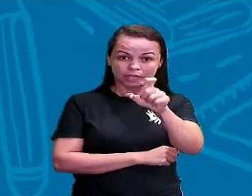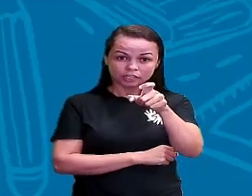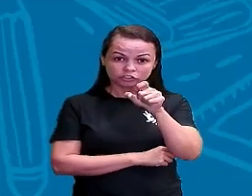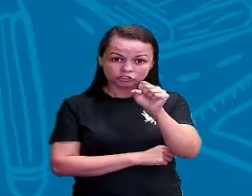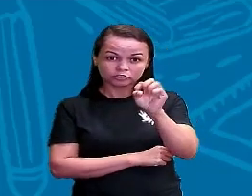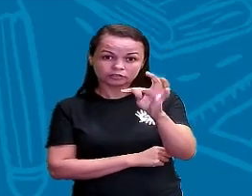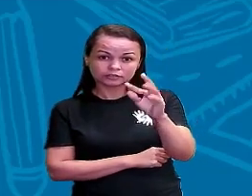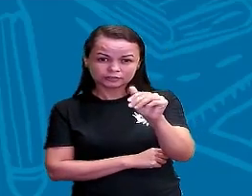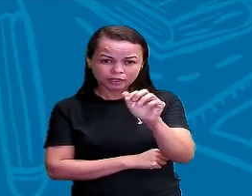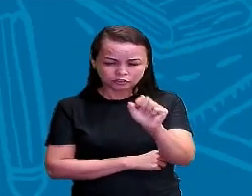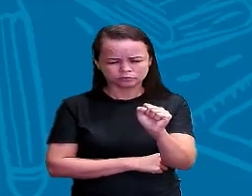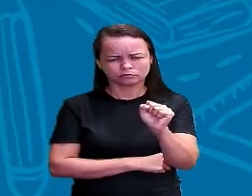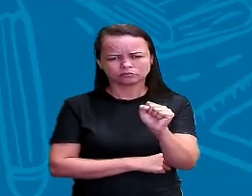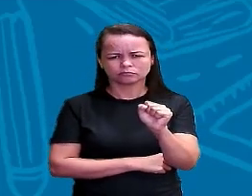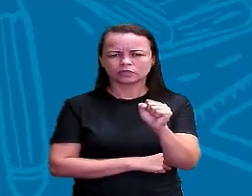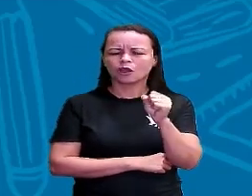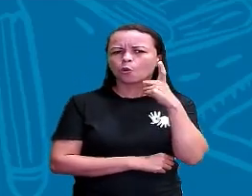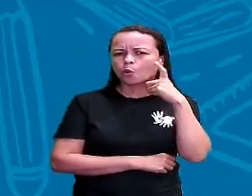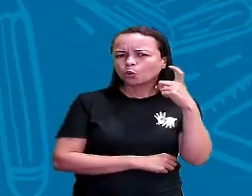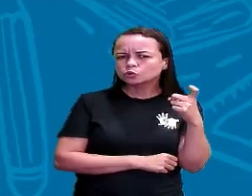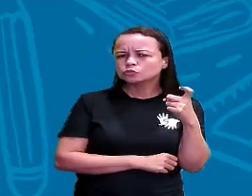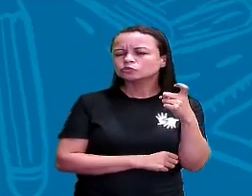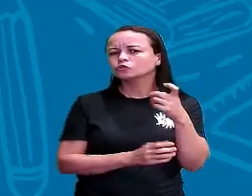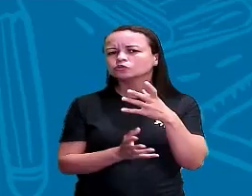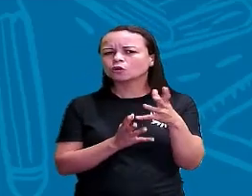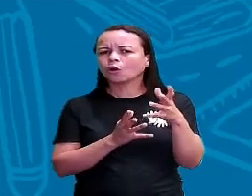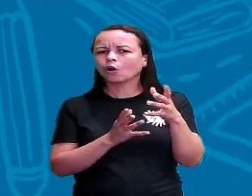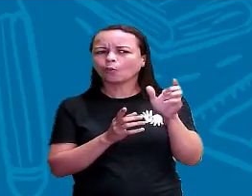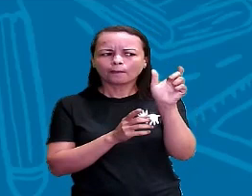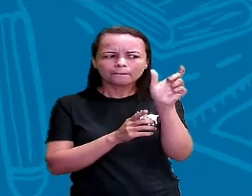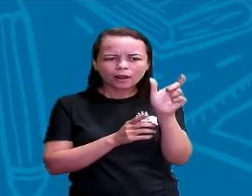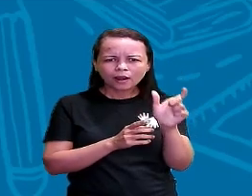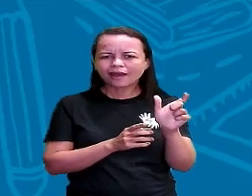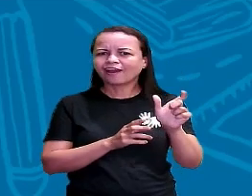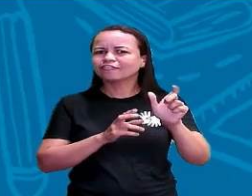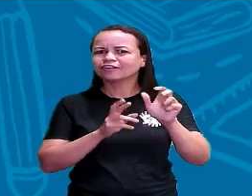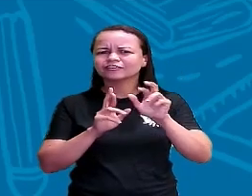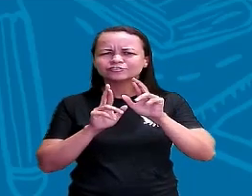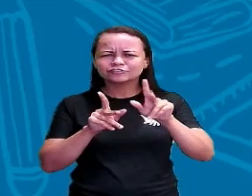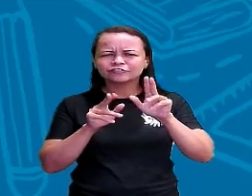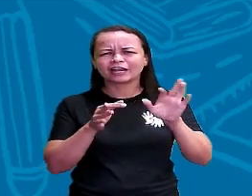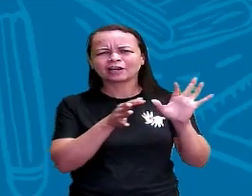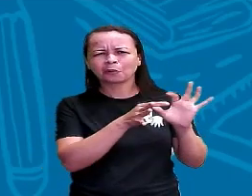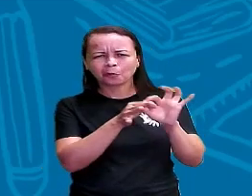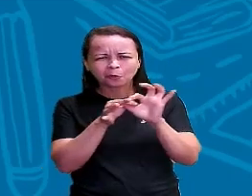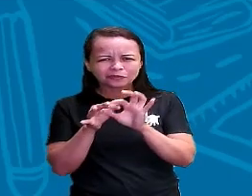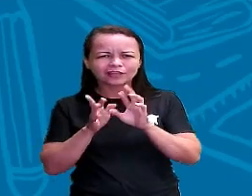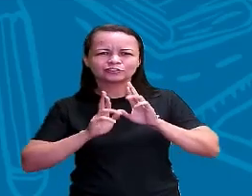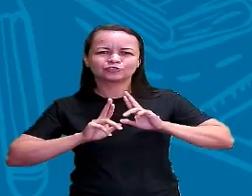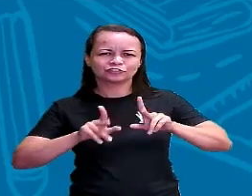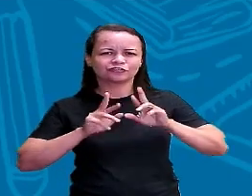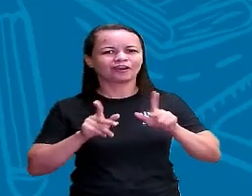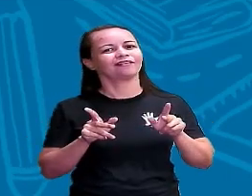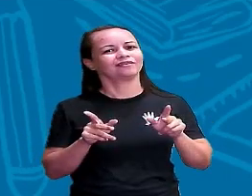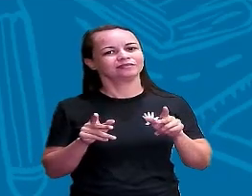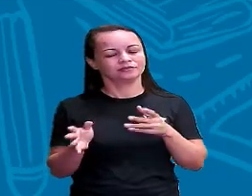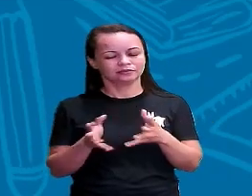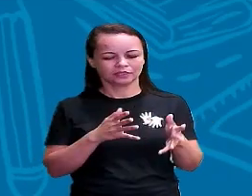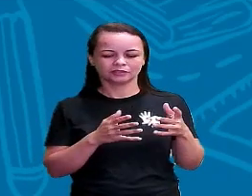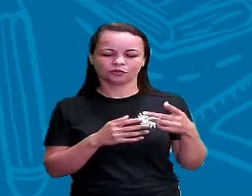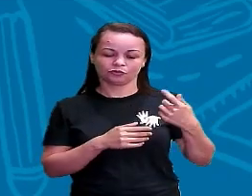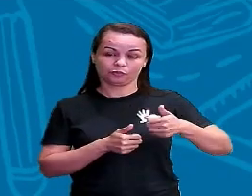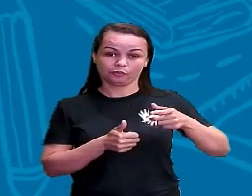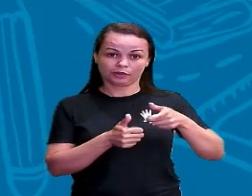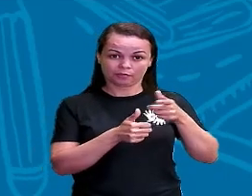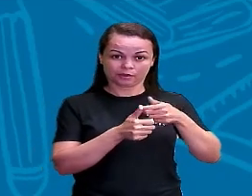adoramos cestas. Mas aí, quando a gente observa o contexto, a gente percebe que são coisas diferentes. Então, no primeiro quadrinho